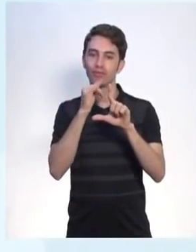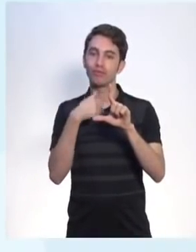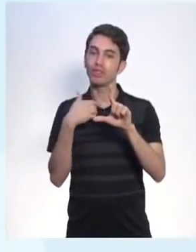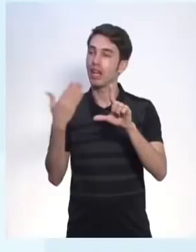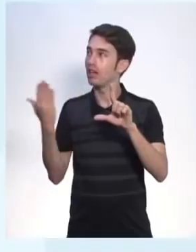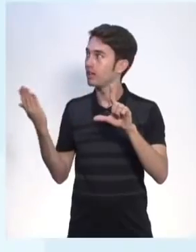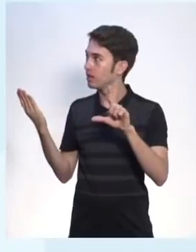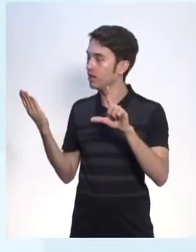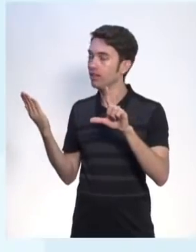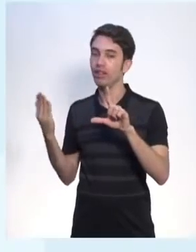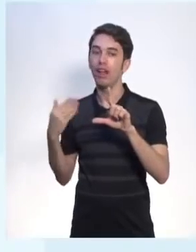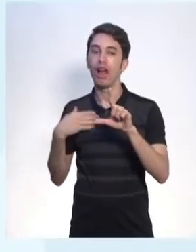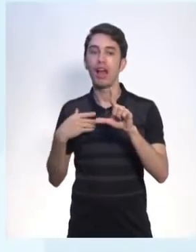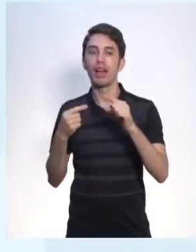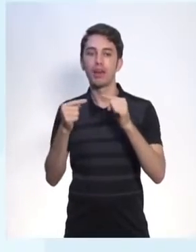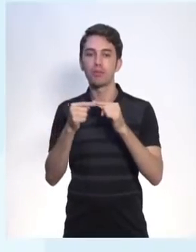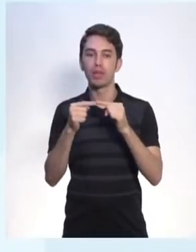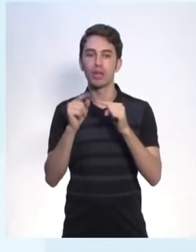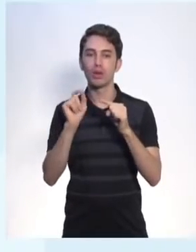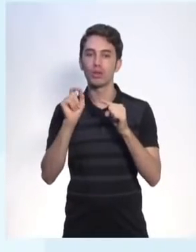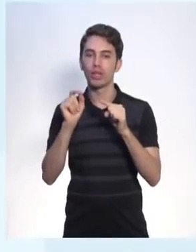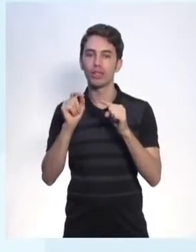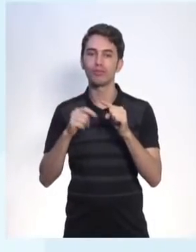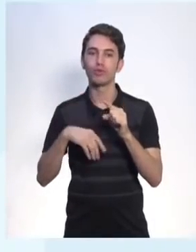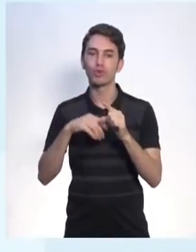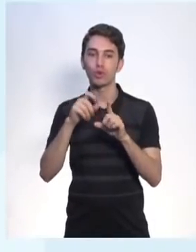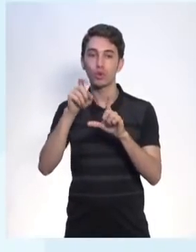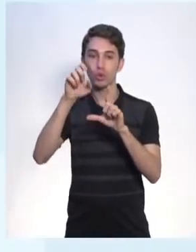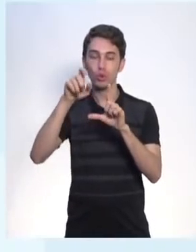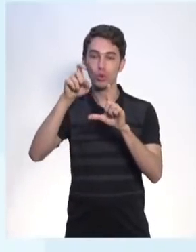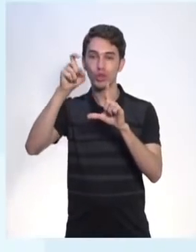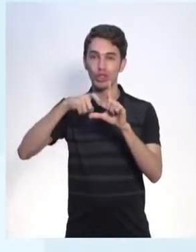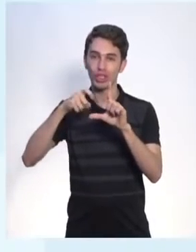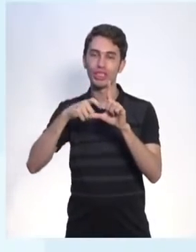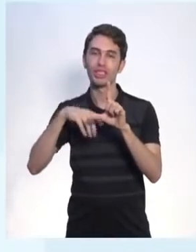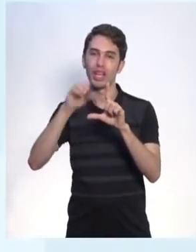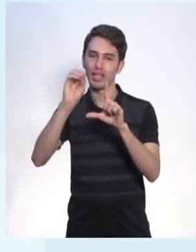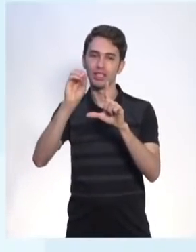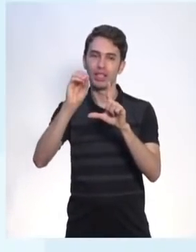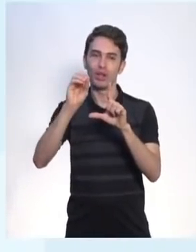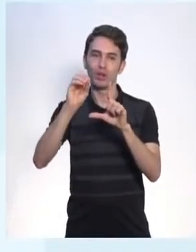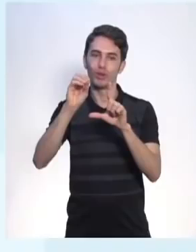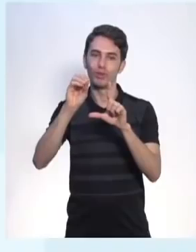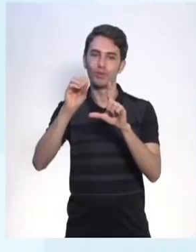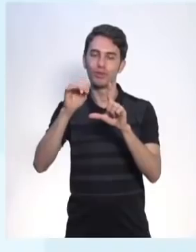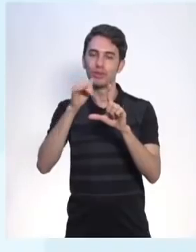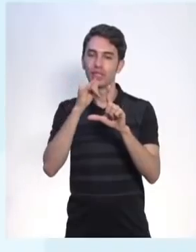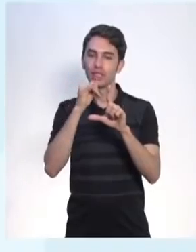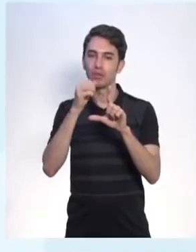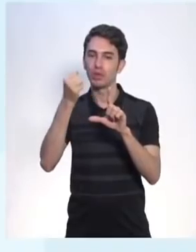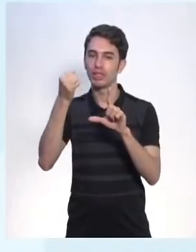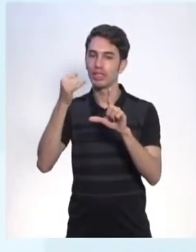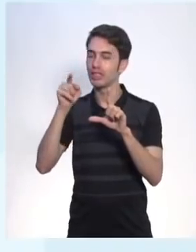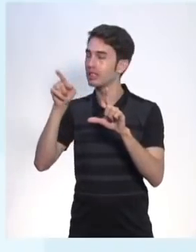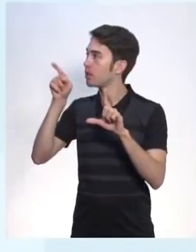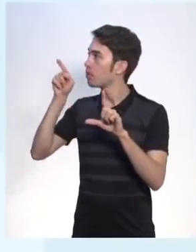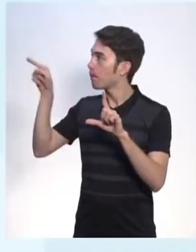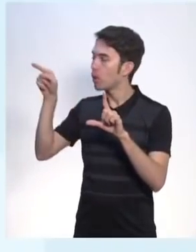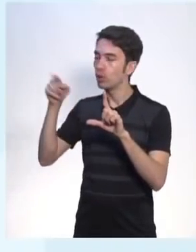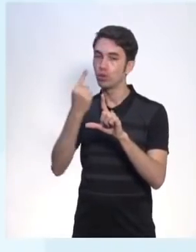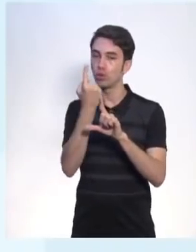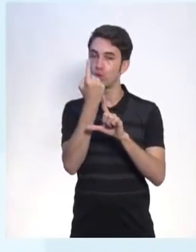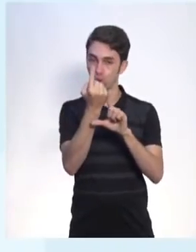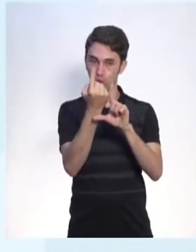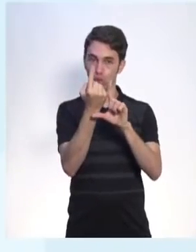minha projeção aqui, o meu x é zero. Então, por exemplo, se fosse esse ponto aqui em cima da reta, eu